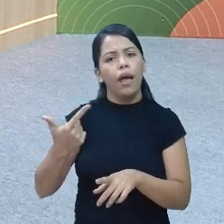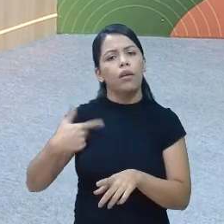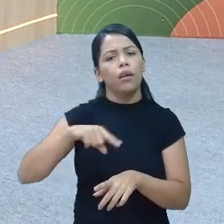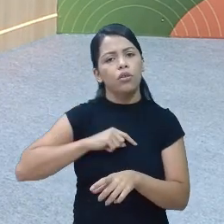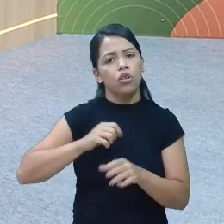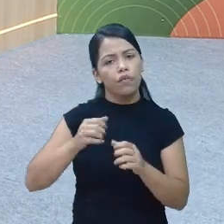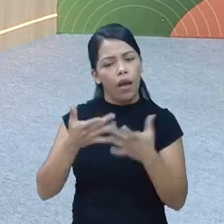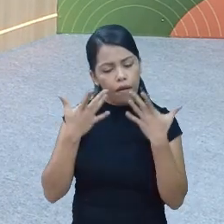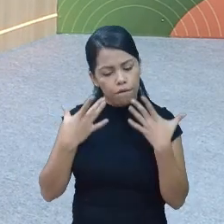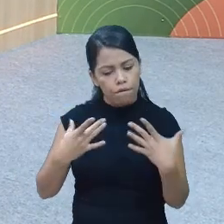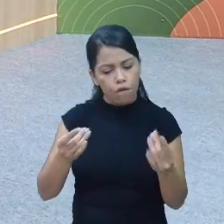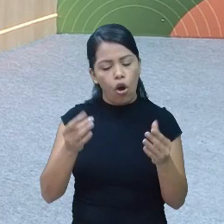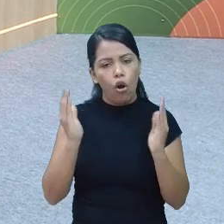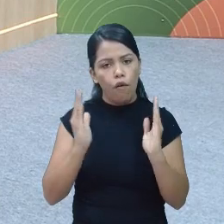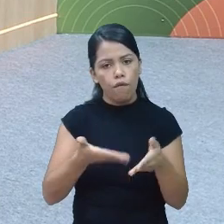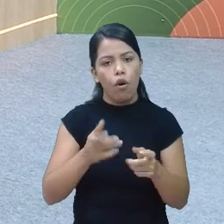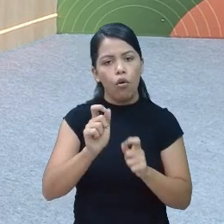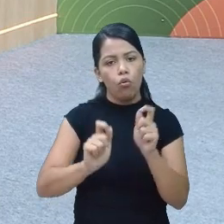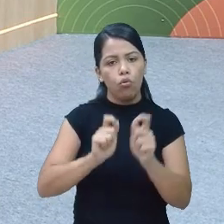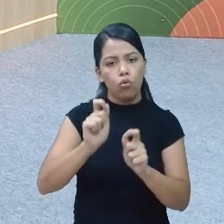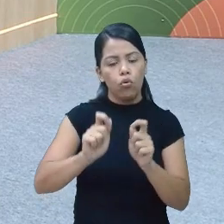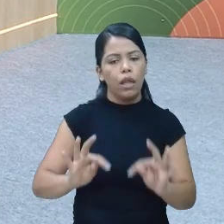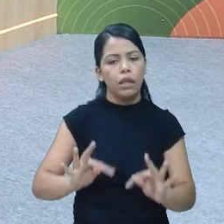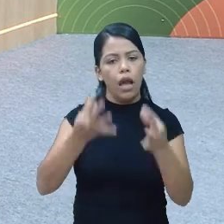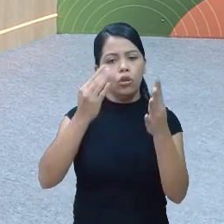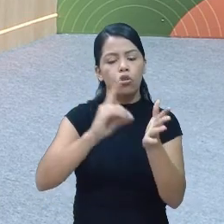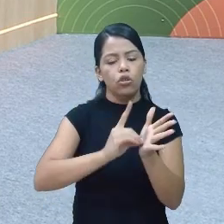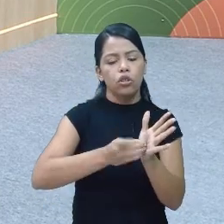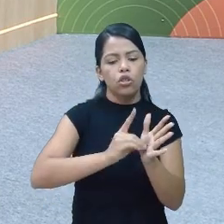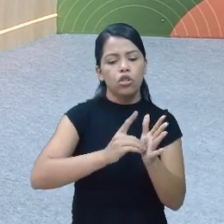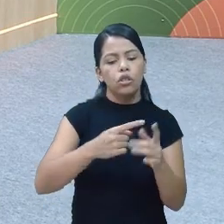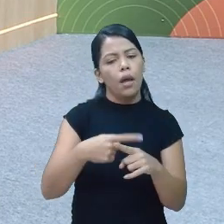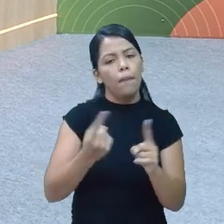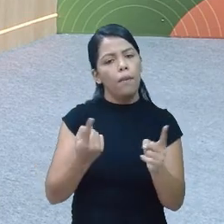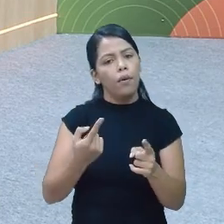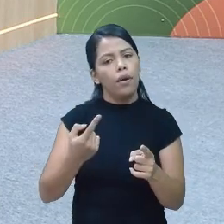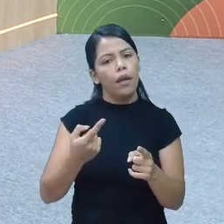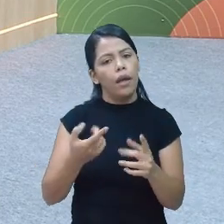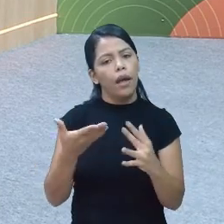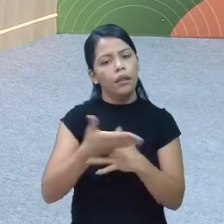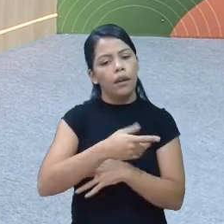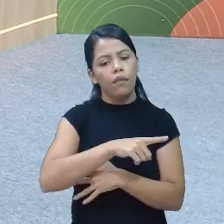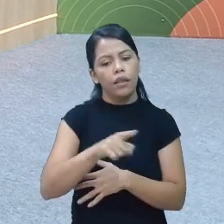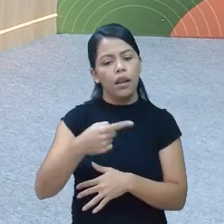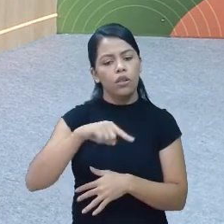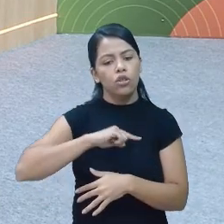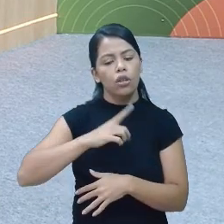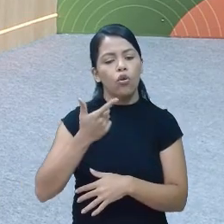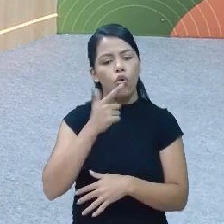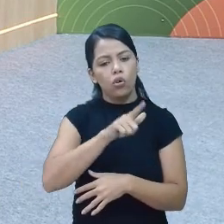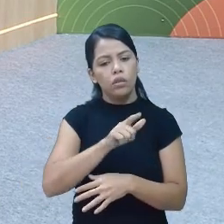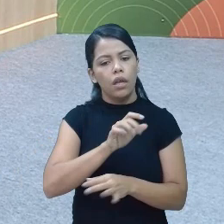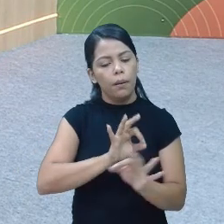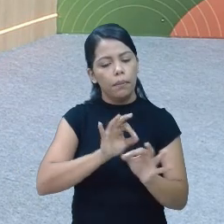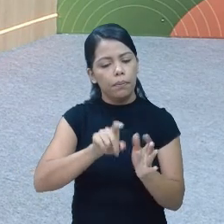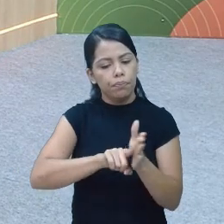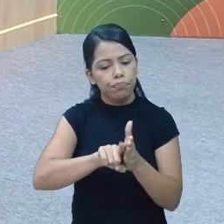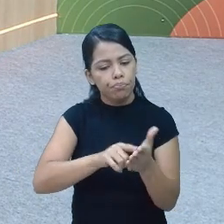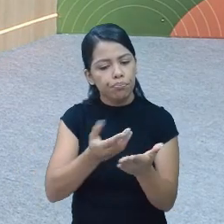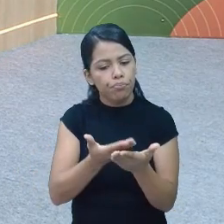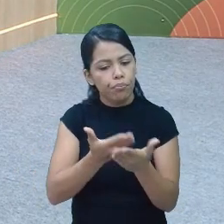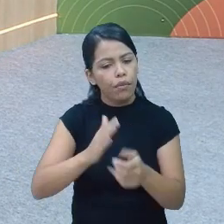às tecnologias digitais, justamente porque por elas a gente consegue analisar uma quantidade de informações, uma gama